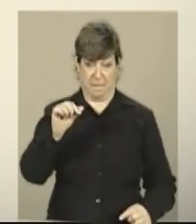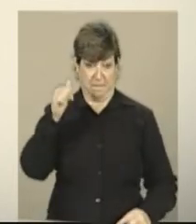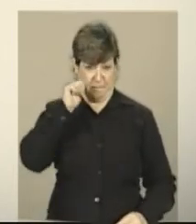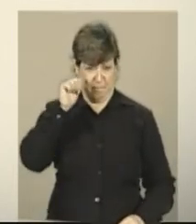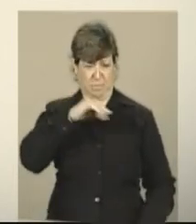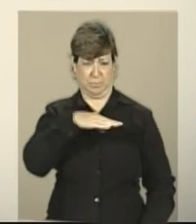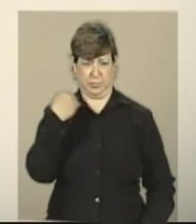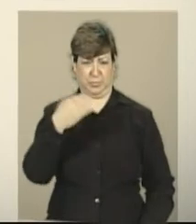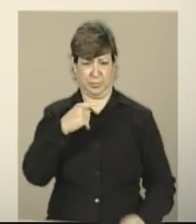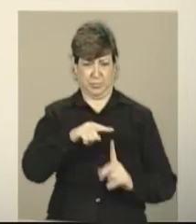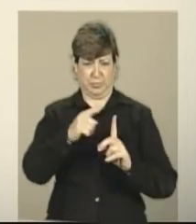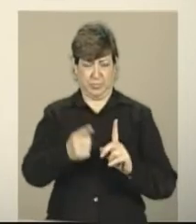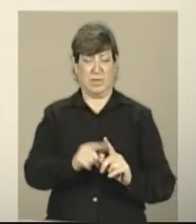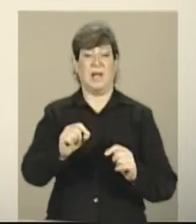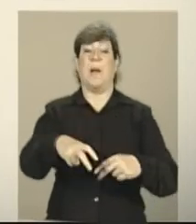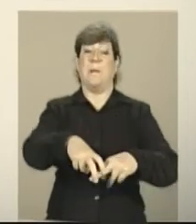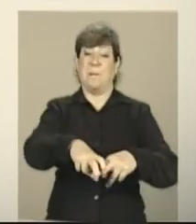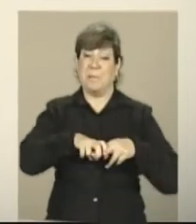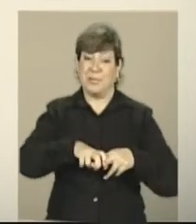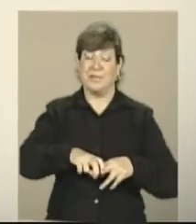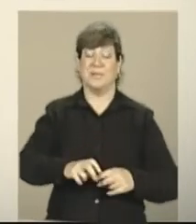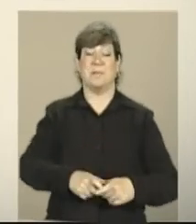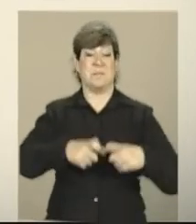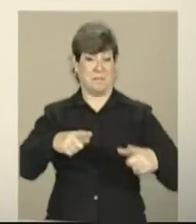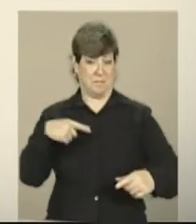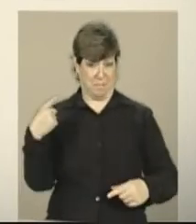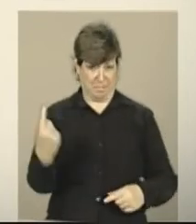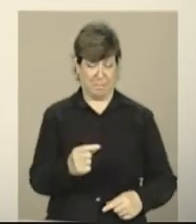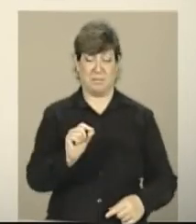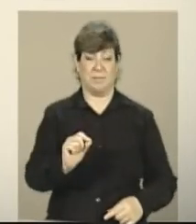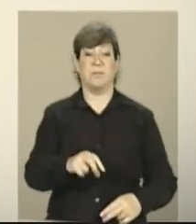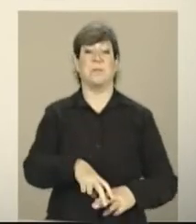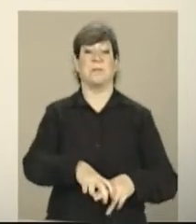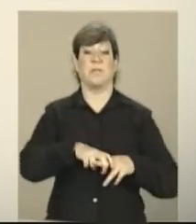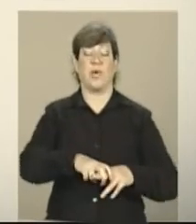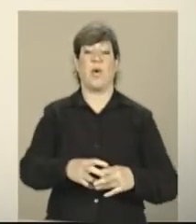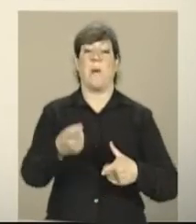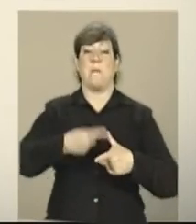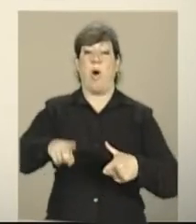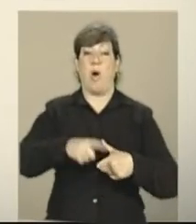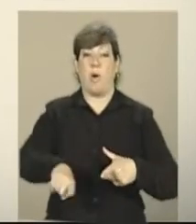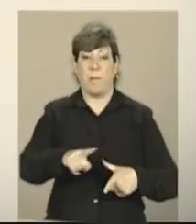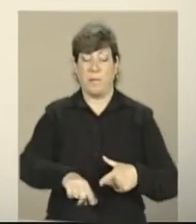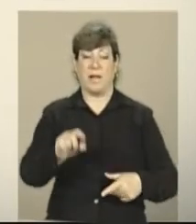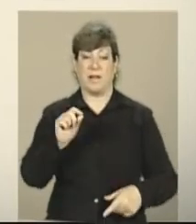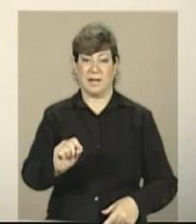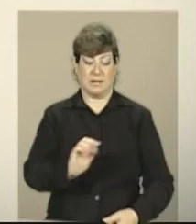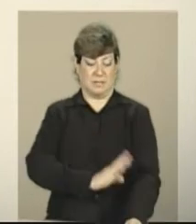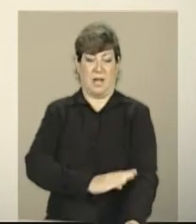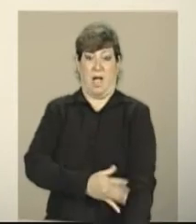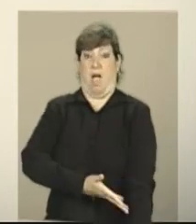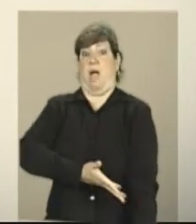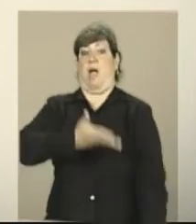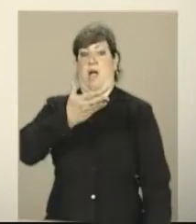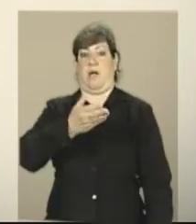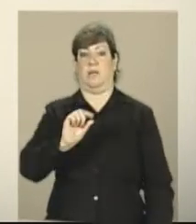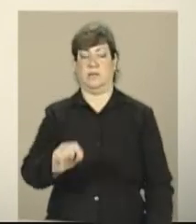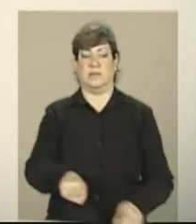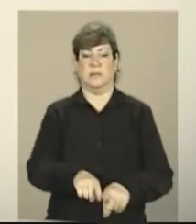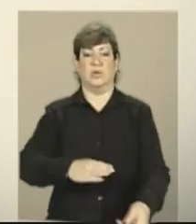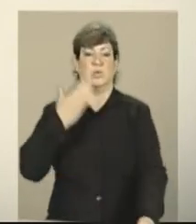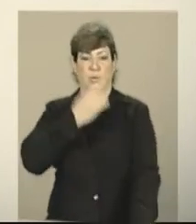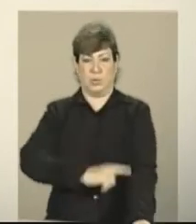materna está ligada na maioria das vezes a complicações causadas por hipertensão